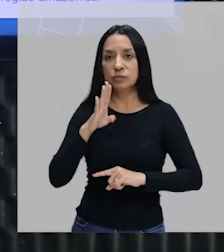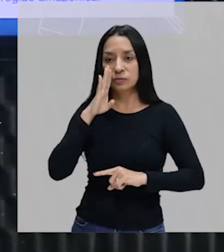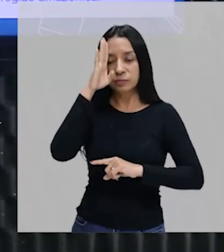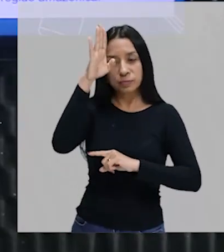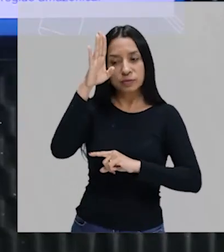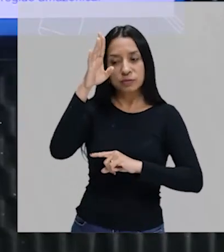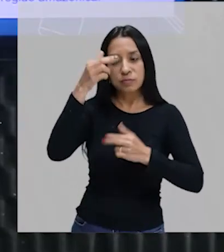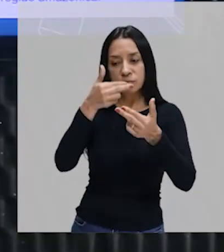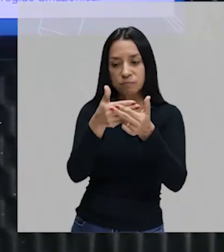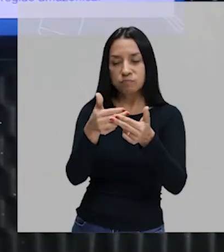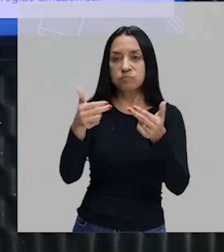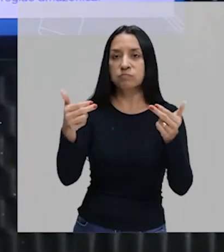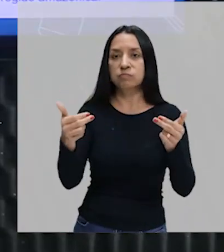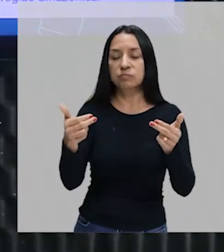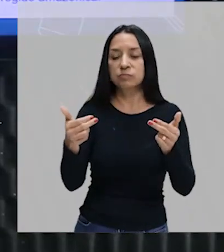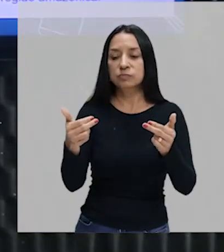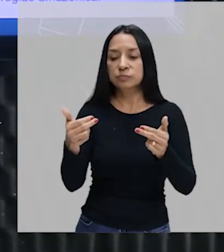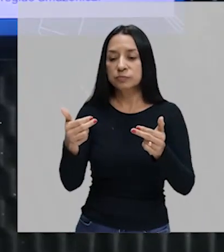mecanismos